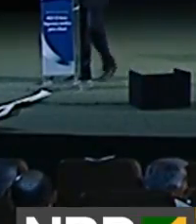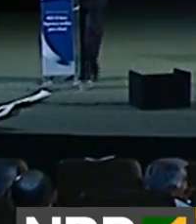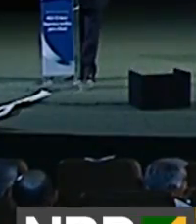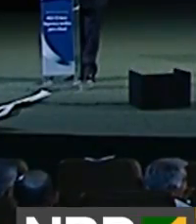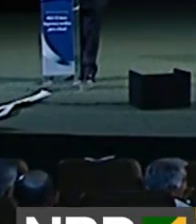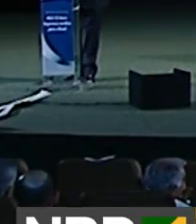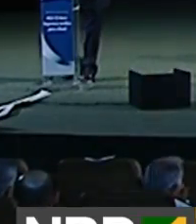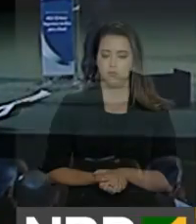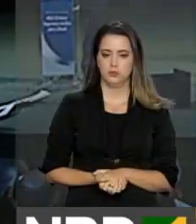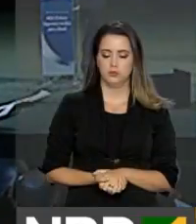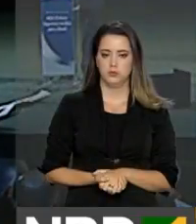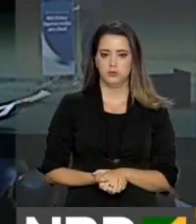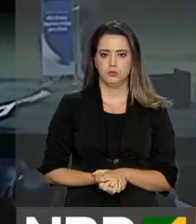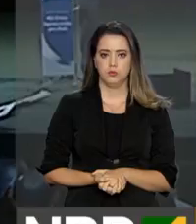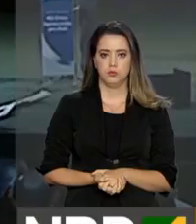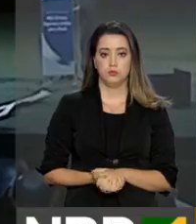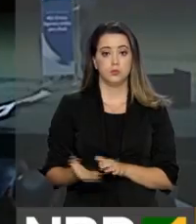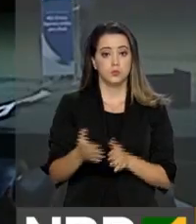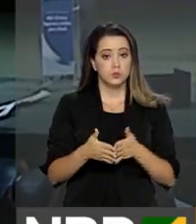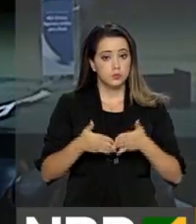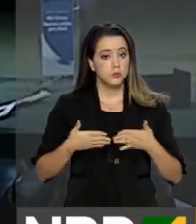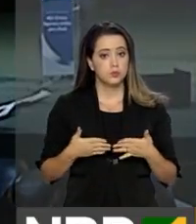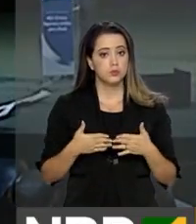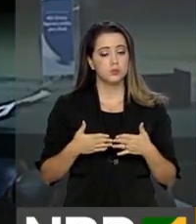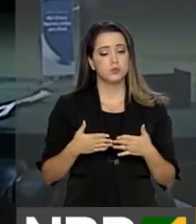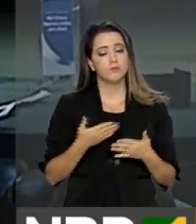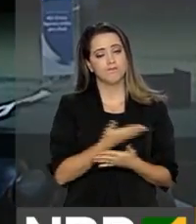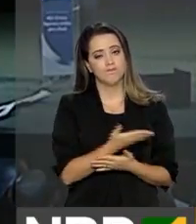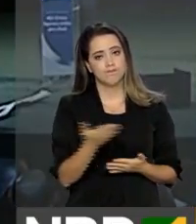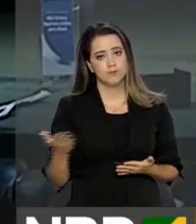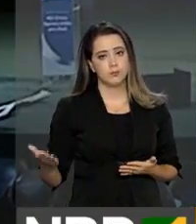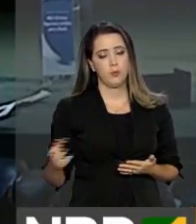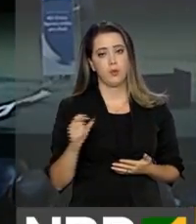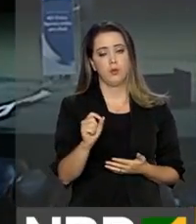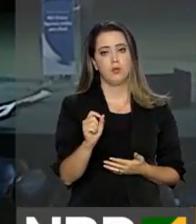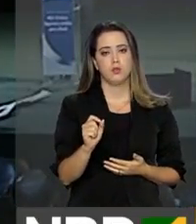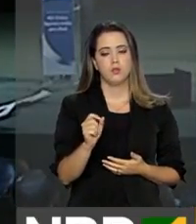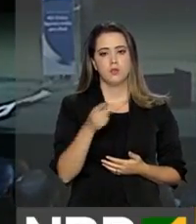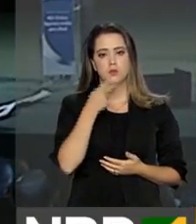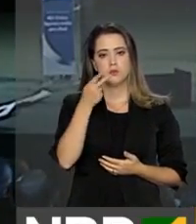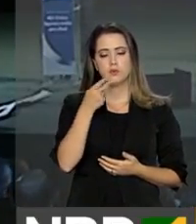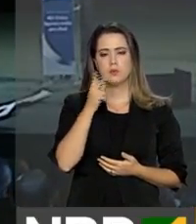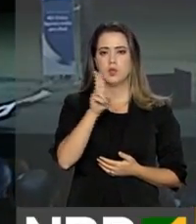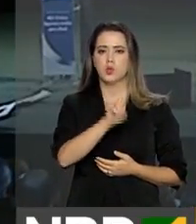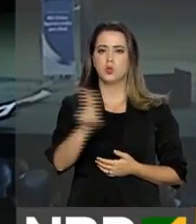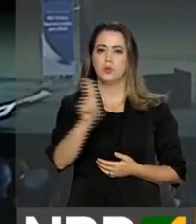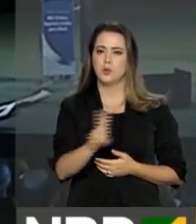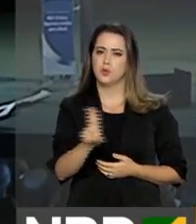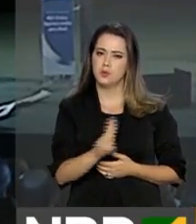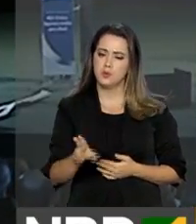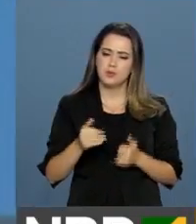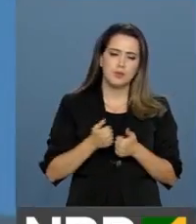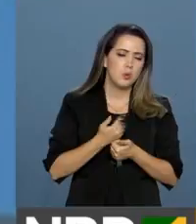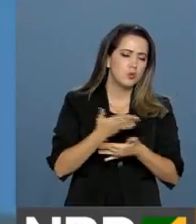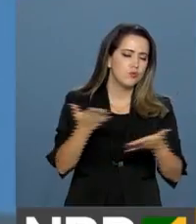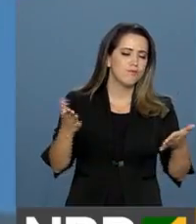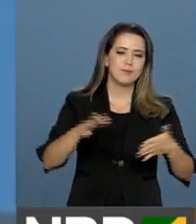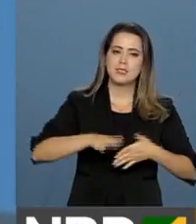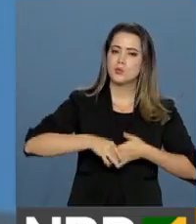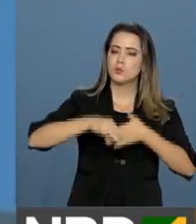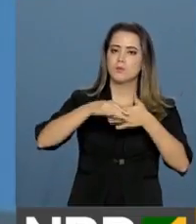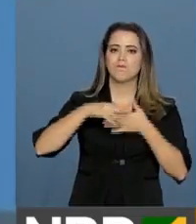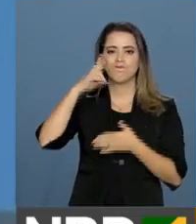olha eu vou pedir licença todos para a idéia de nomear a tantas autoridades que aqui se